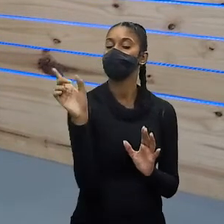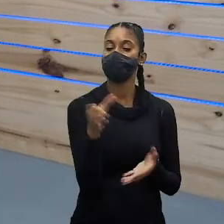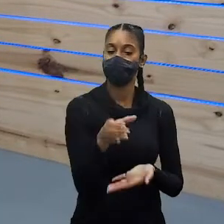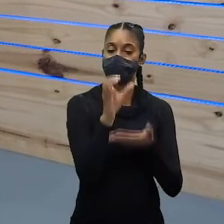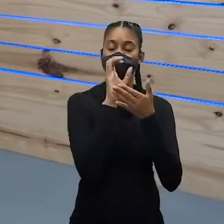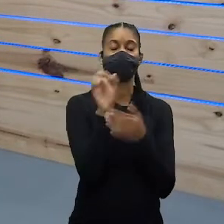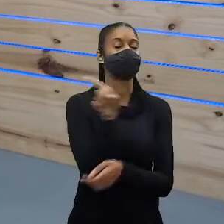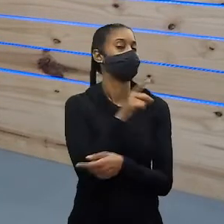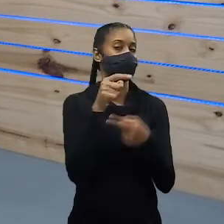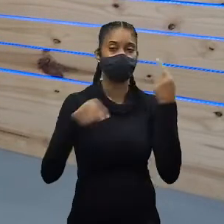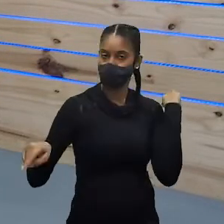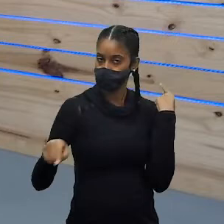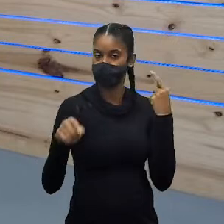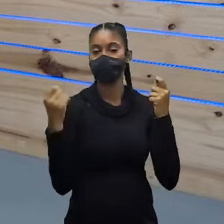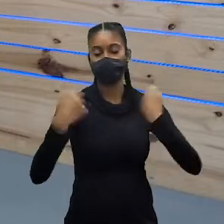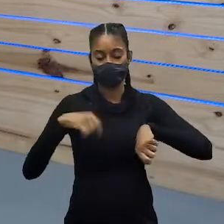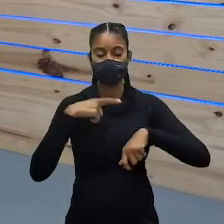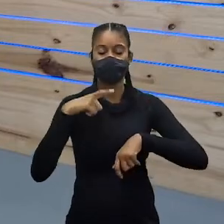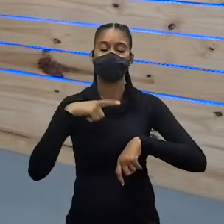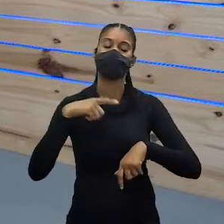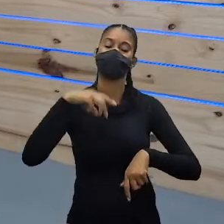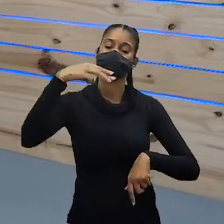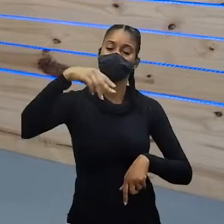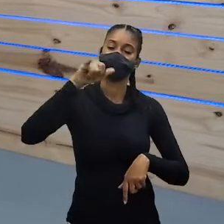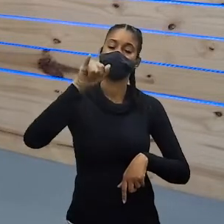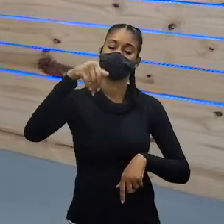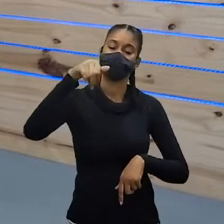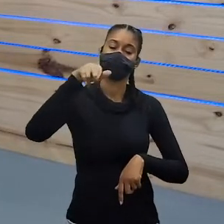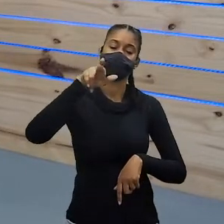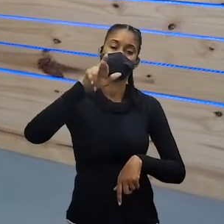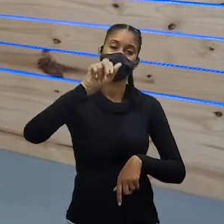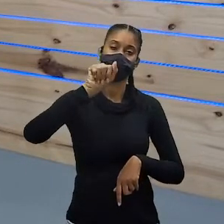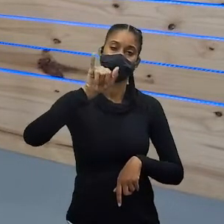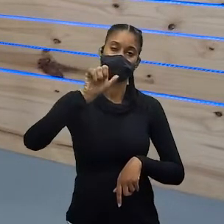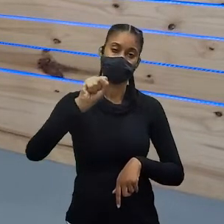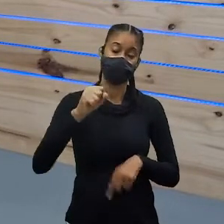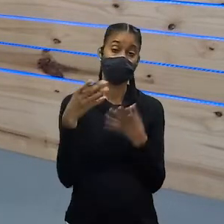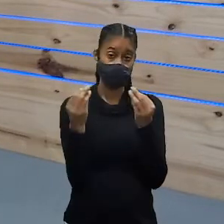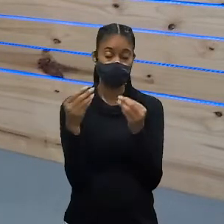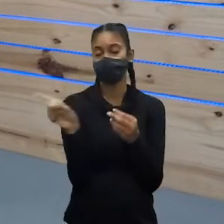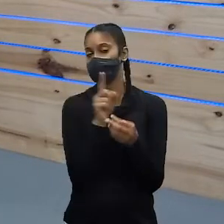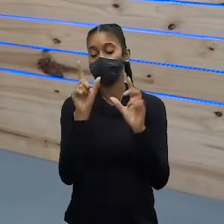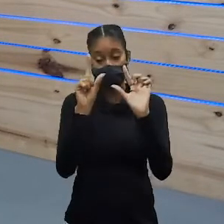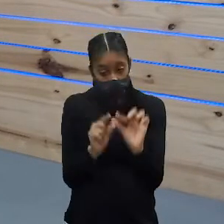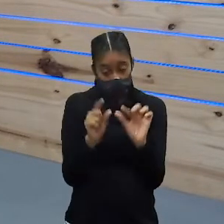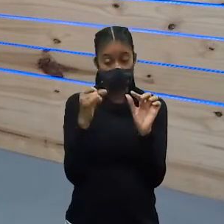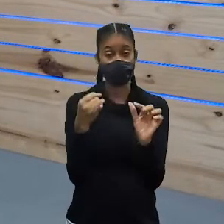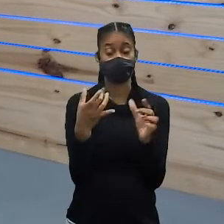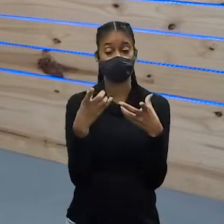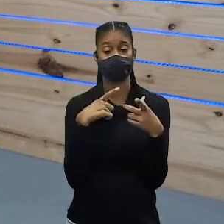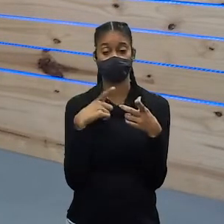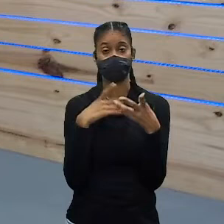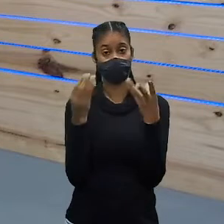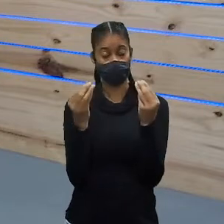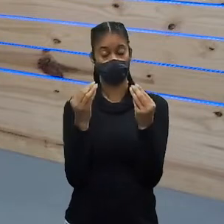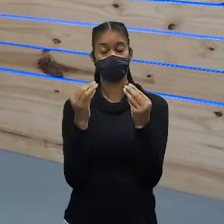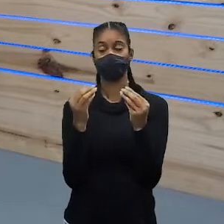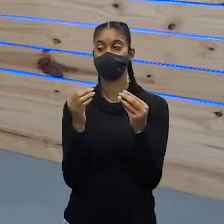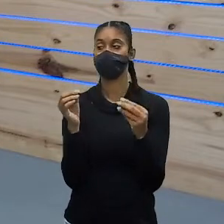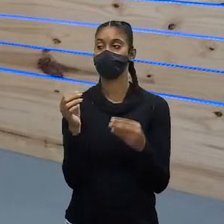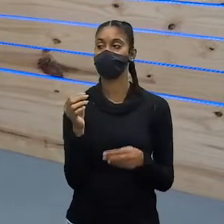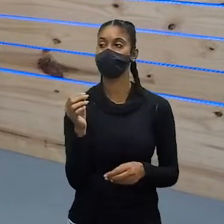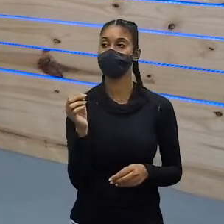consumo humano. Tem que ter. Muito? Não, tem que ser pouco. Se for muito, ao invés de trazer benefício à sua